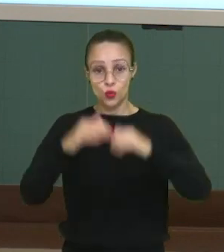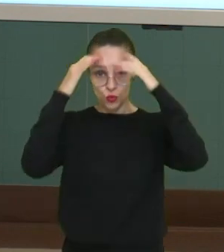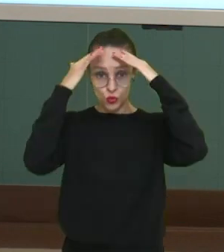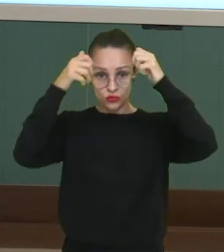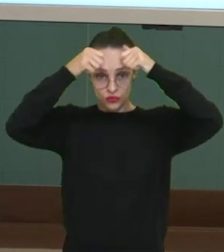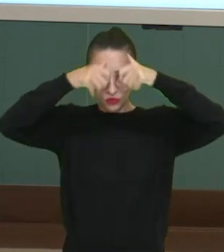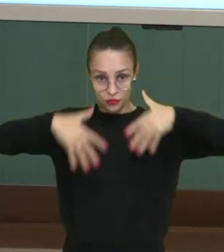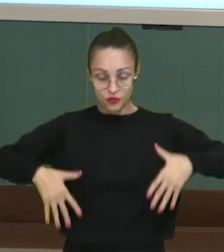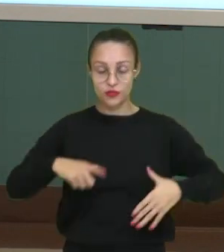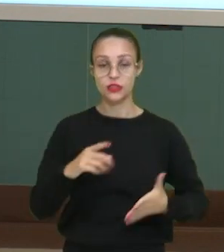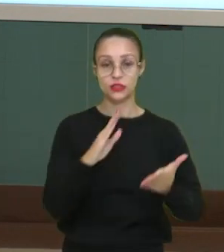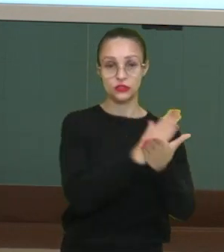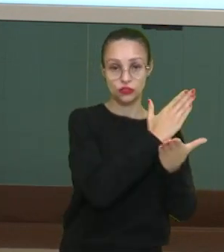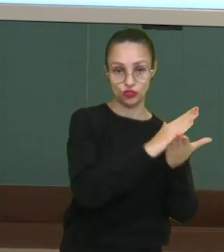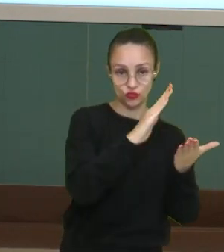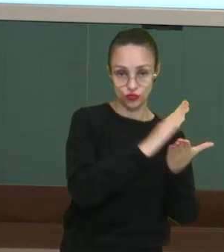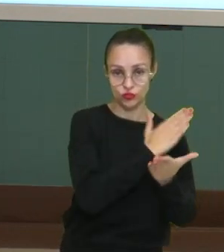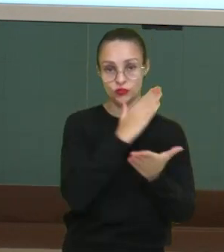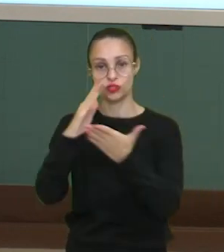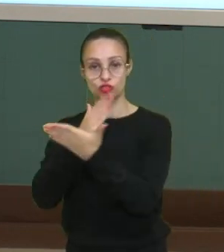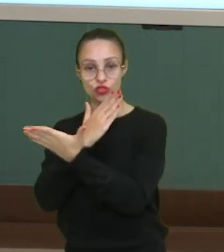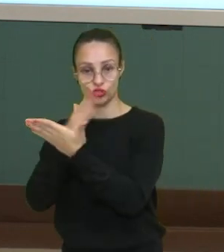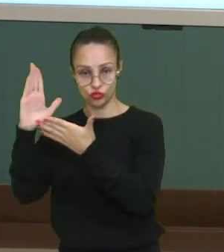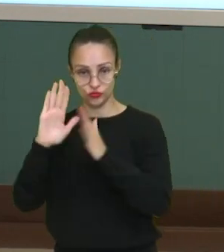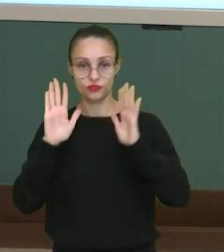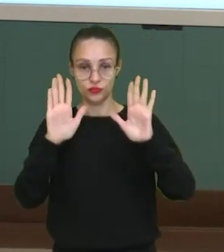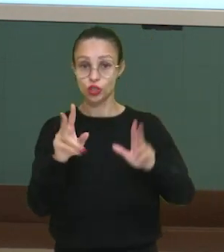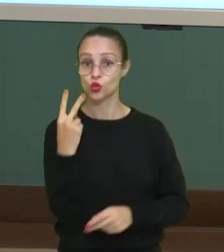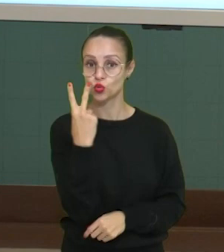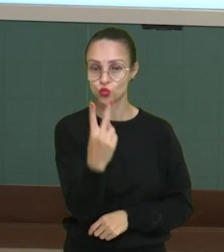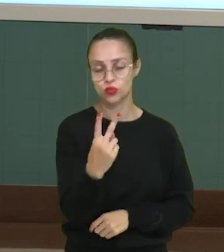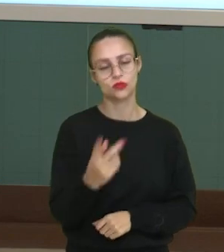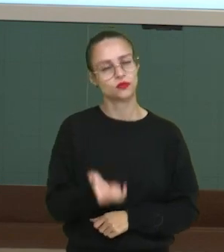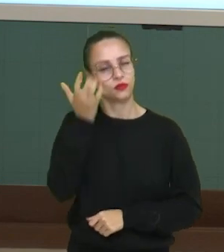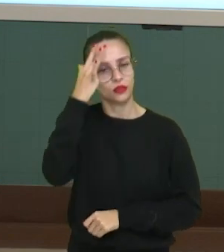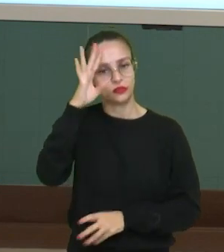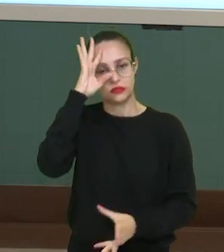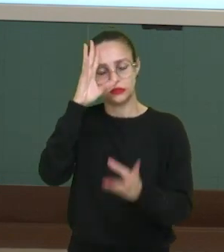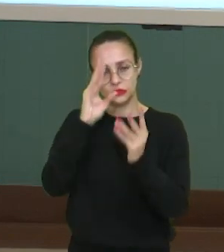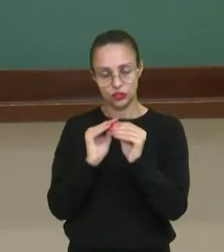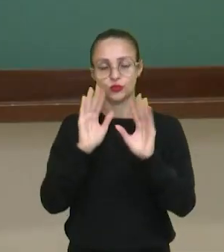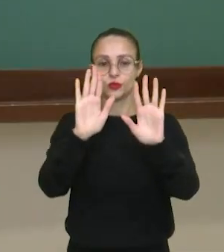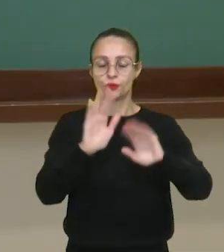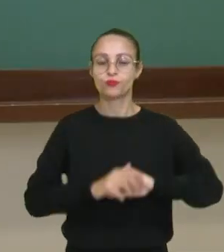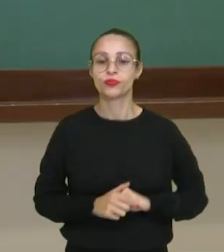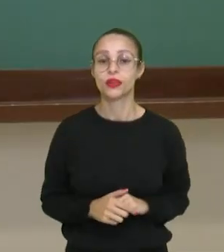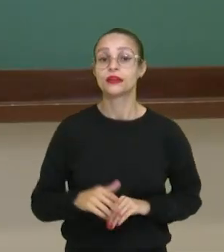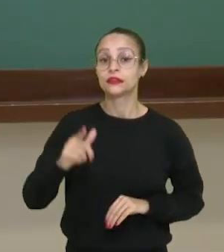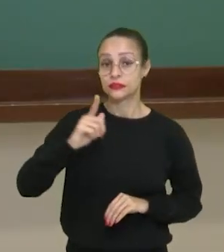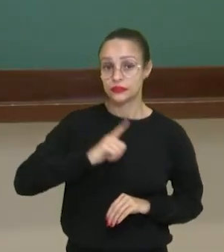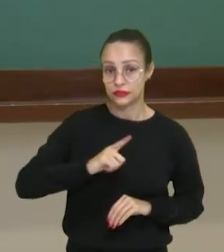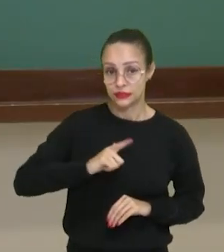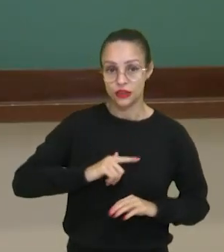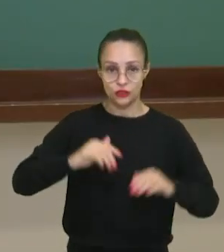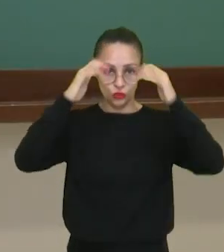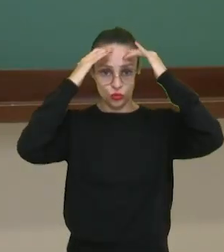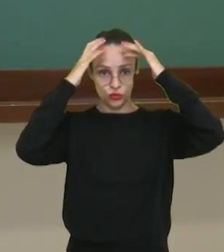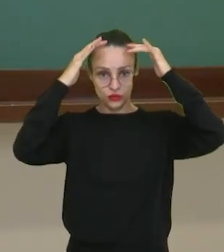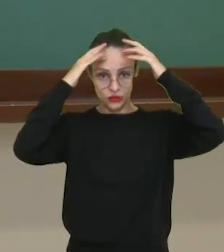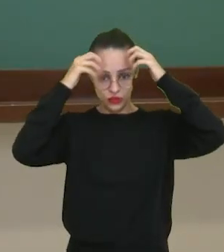em duas partes. Então, para facilitar a nossa compreensão, nós temos o sistema